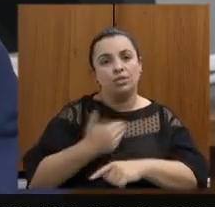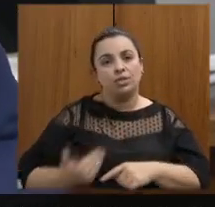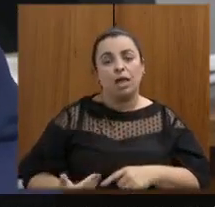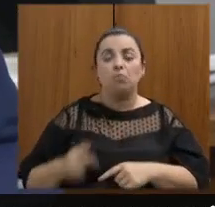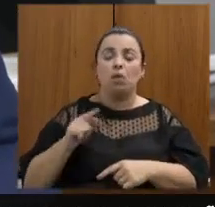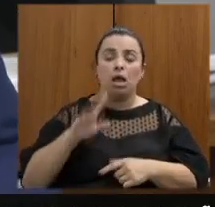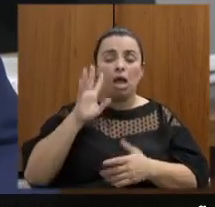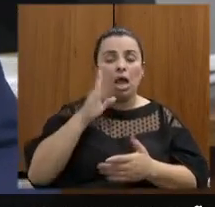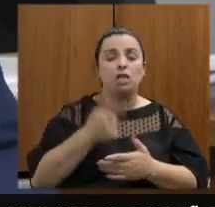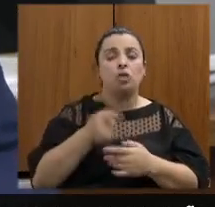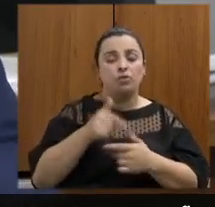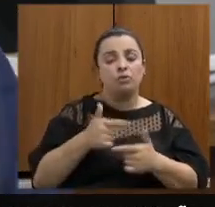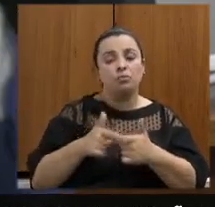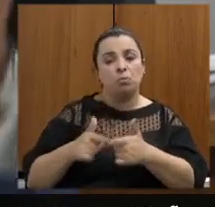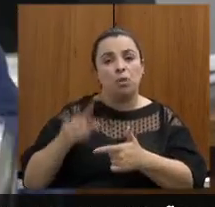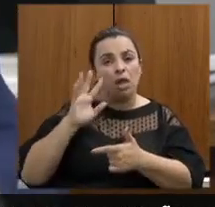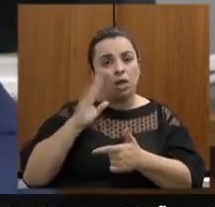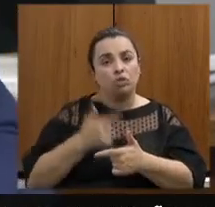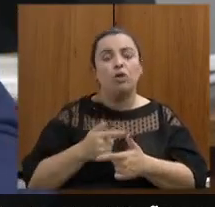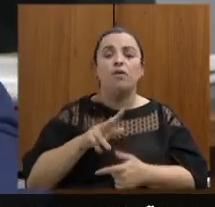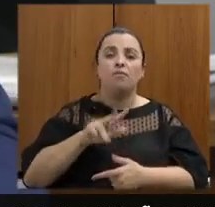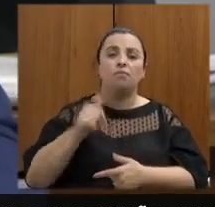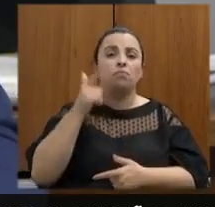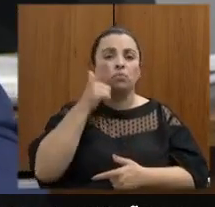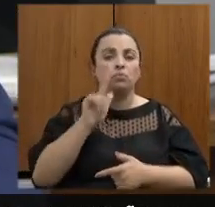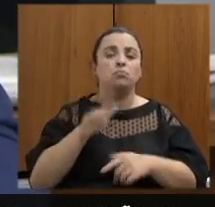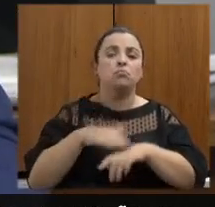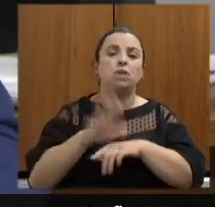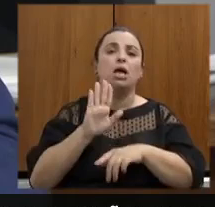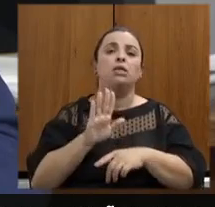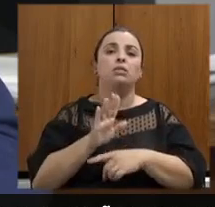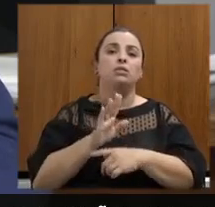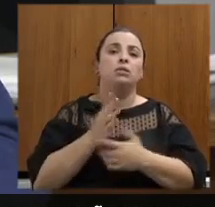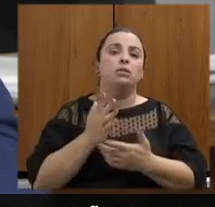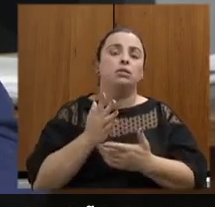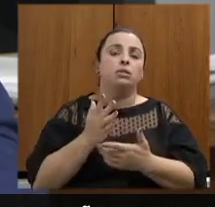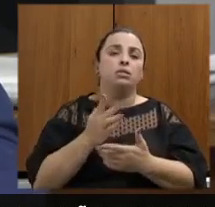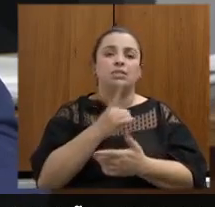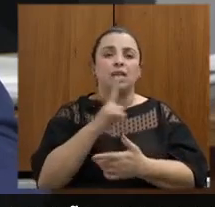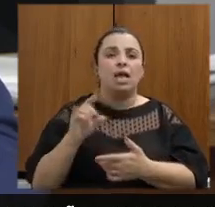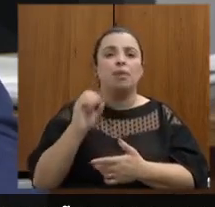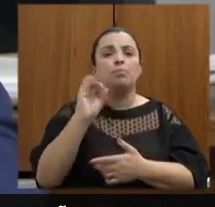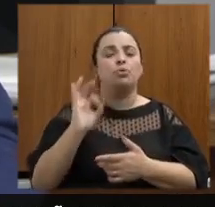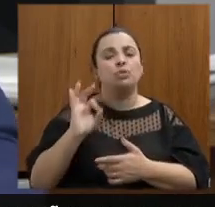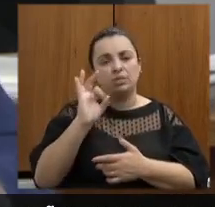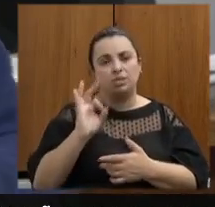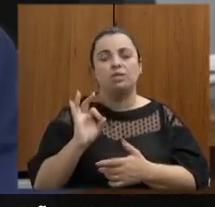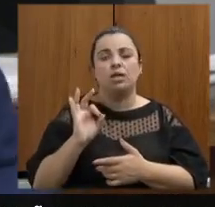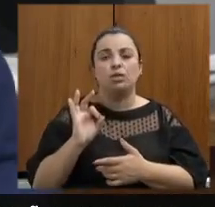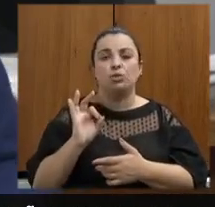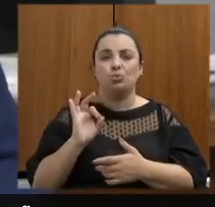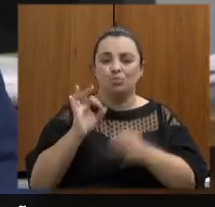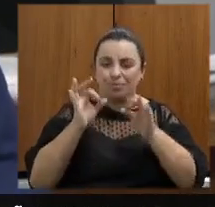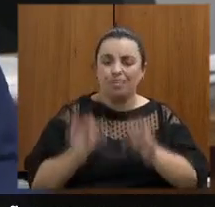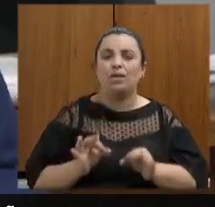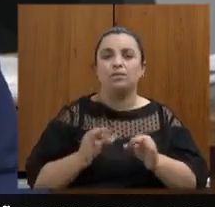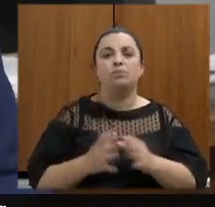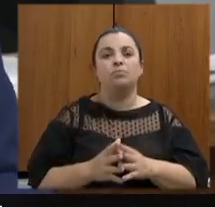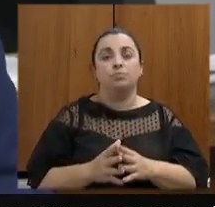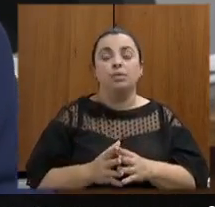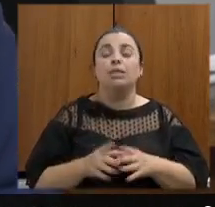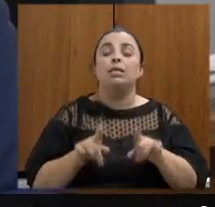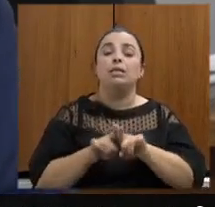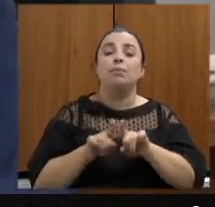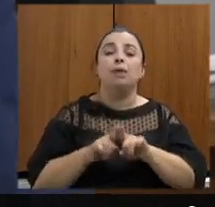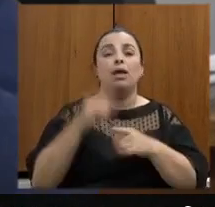com certeza chegaremos ao número mais próximo possível execução de 100 porcento e apenas para registrar um